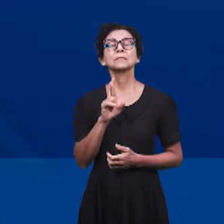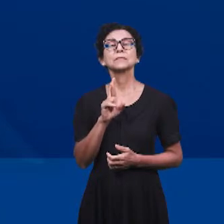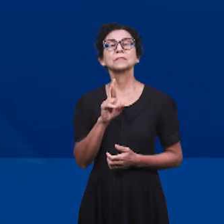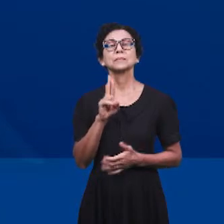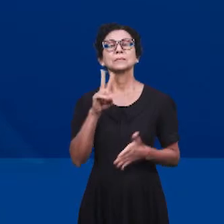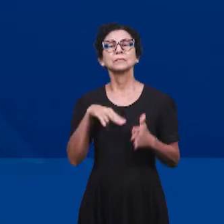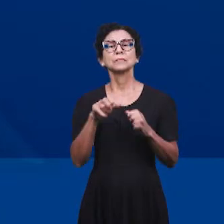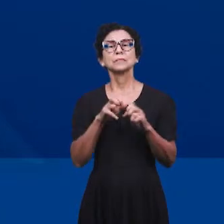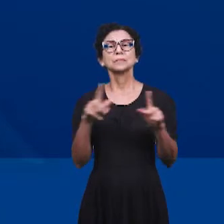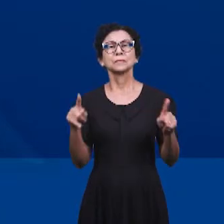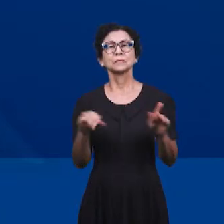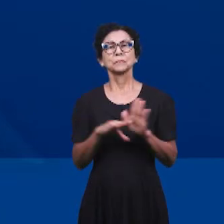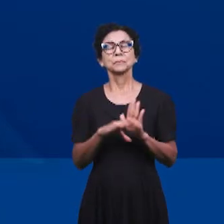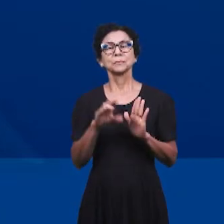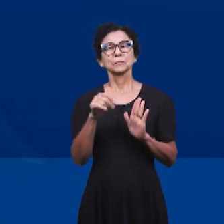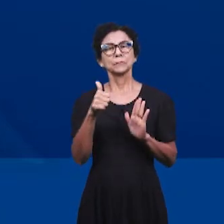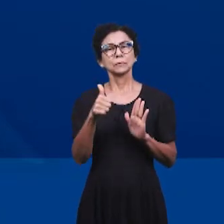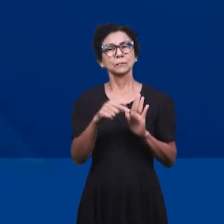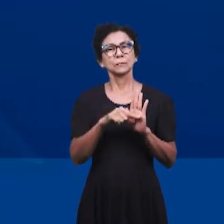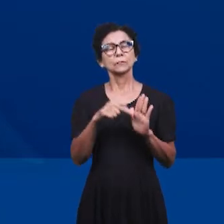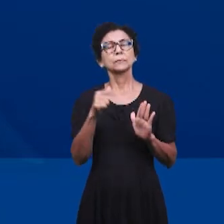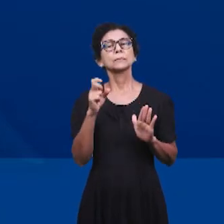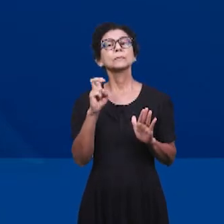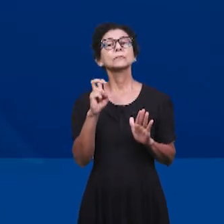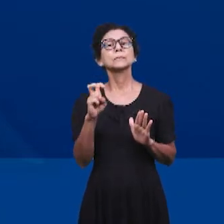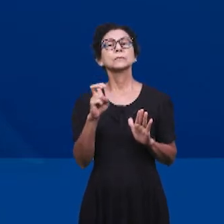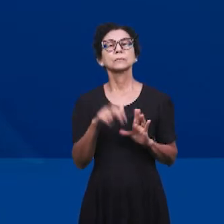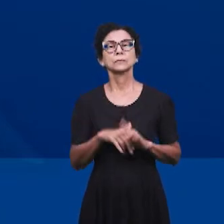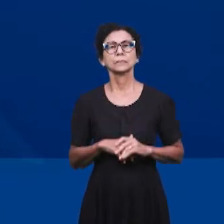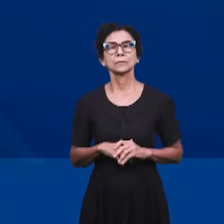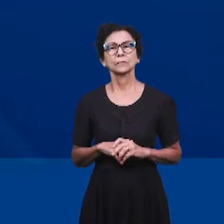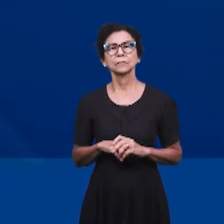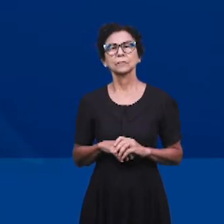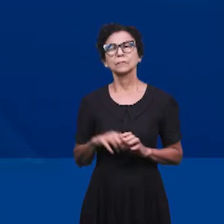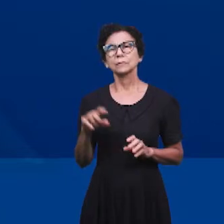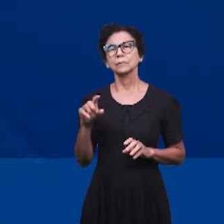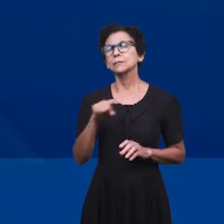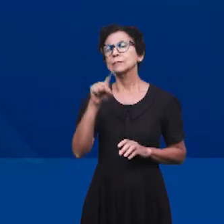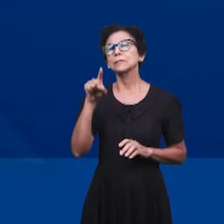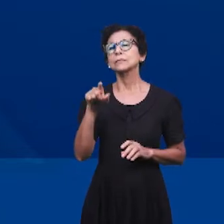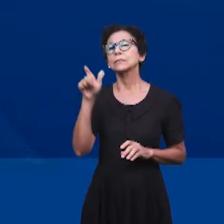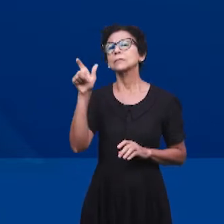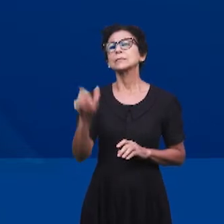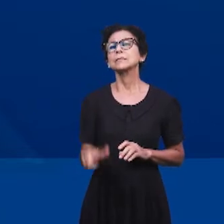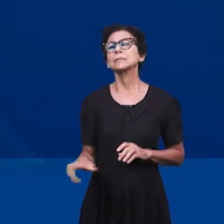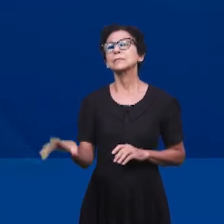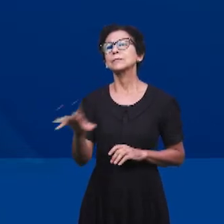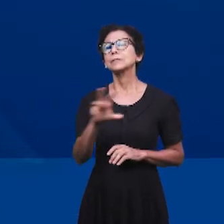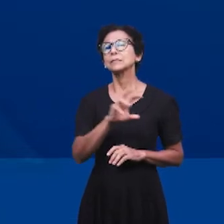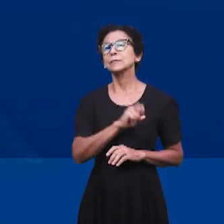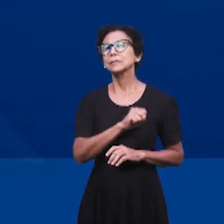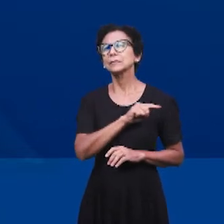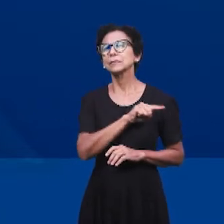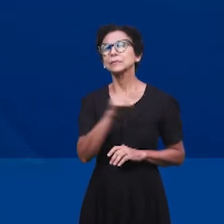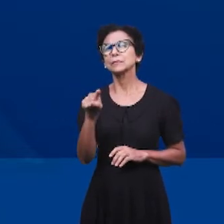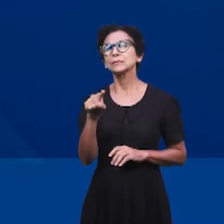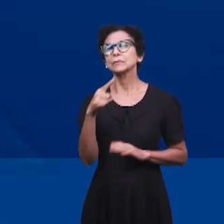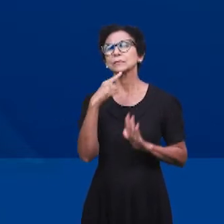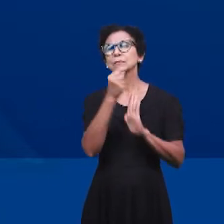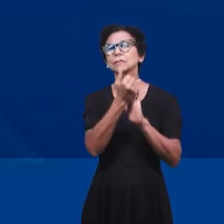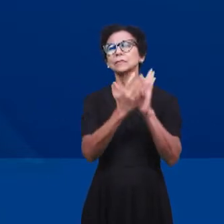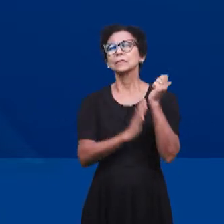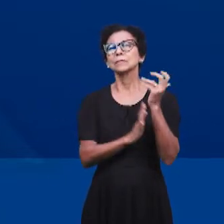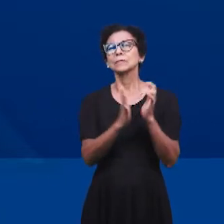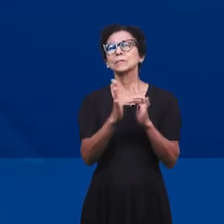lendo Apocalipse capítulo 1, verso 5, quem é aquele que nos ama e com o sangue nos lavou dos nossos